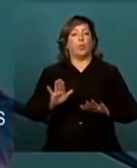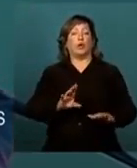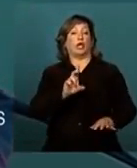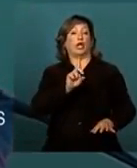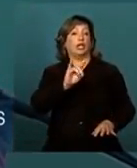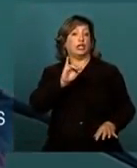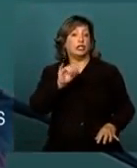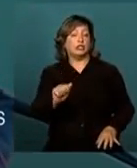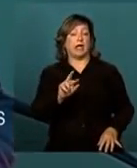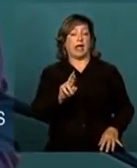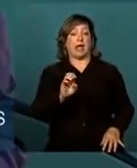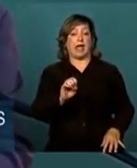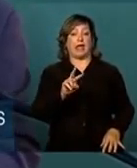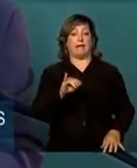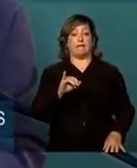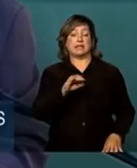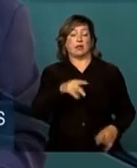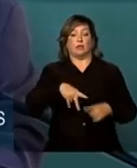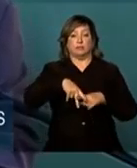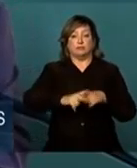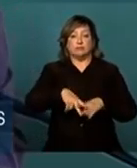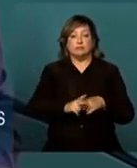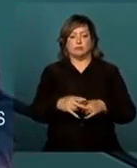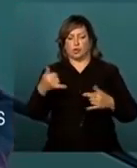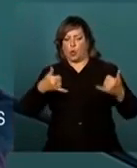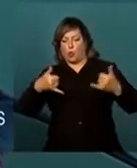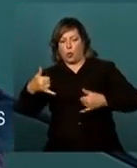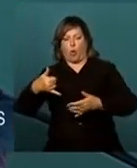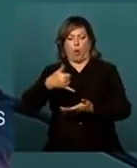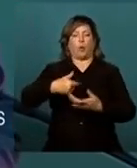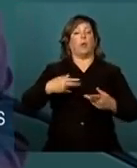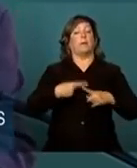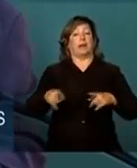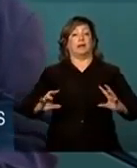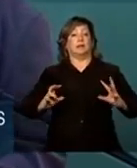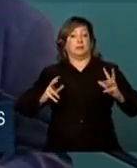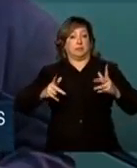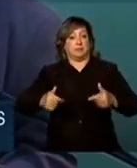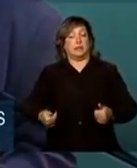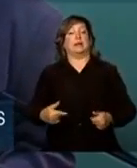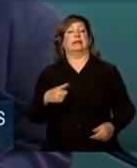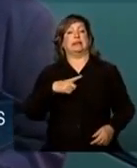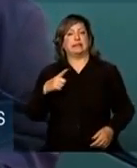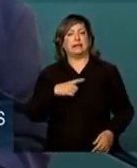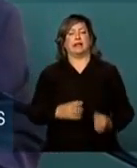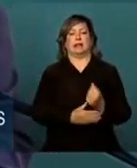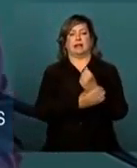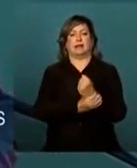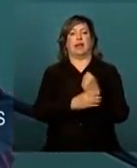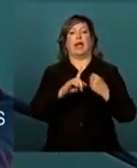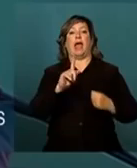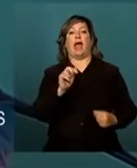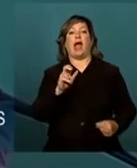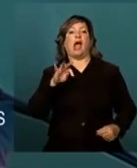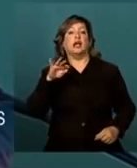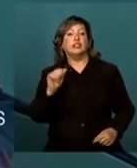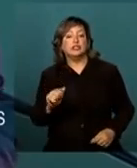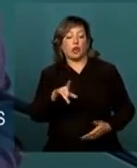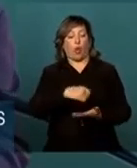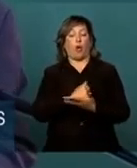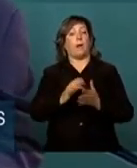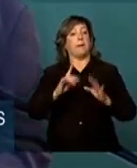das revisões periódicas previstas, porque as máquinas também saem com a garantia no contrato, mas